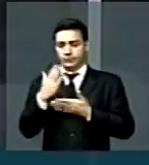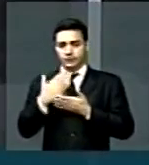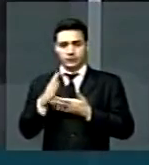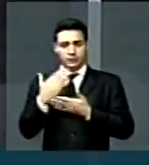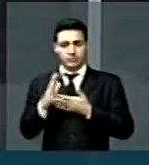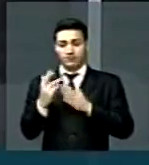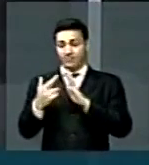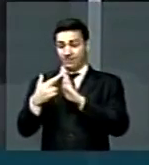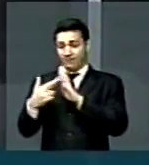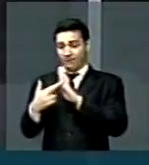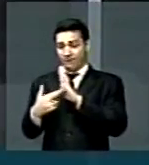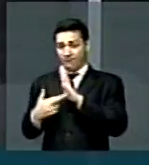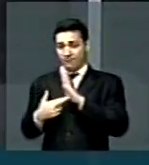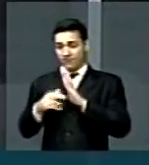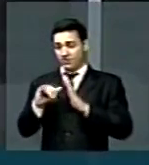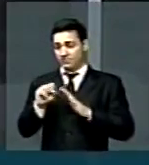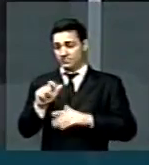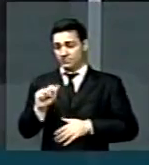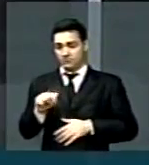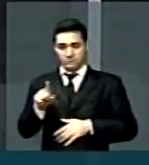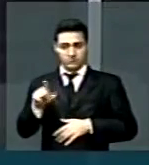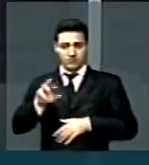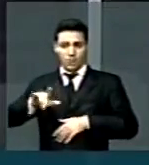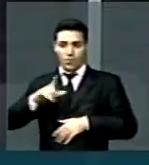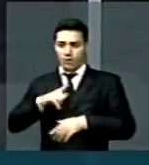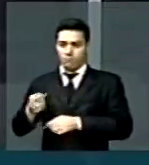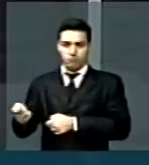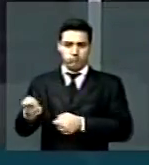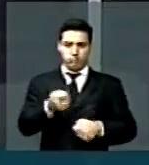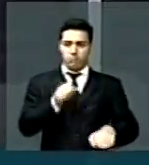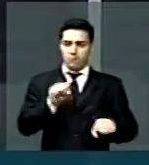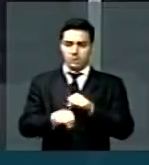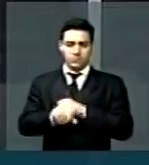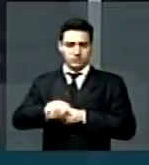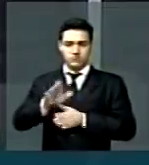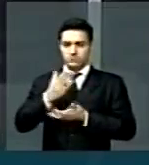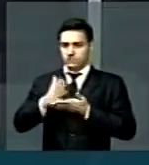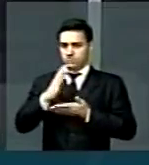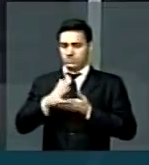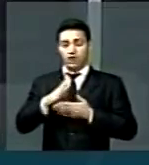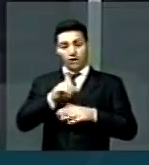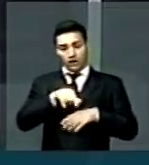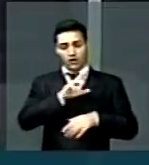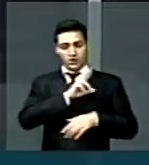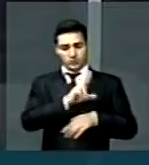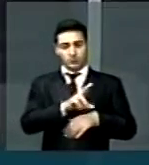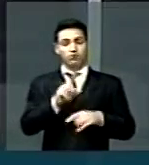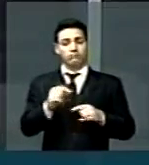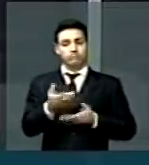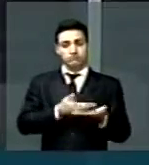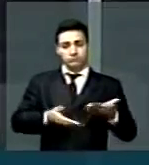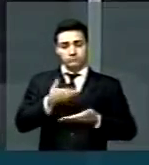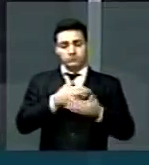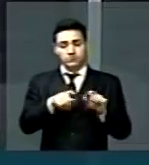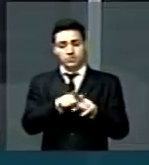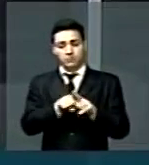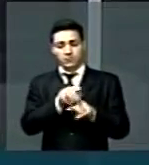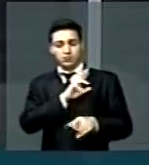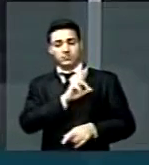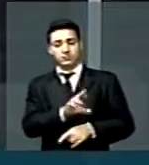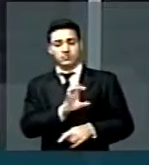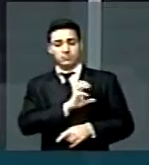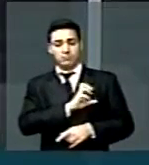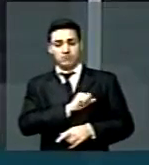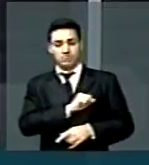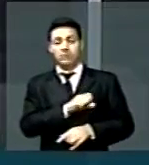Islã. O Islã é uma religião de tolerância, uma religião de amor,